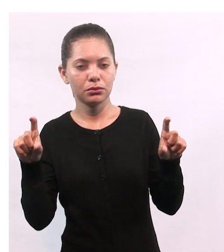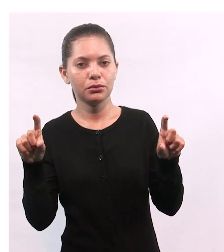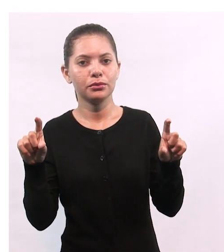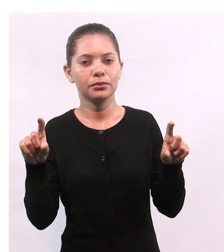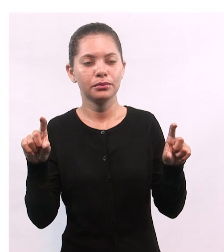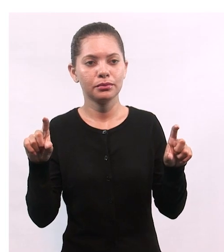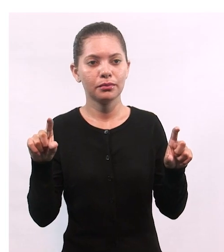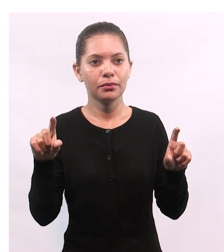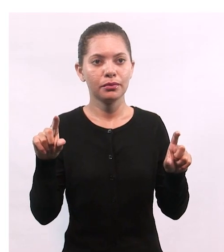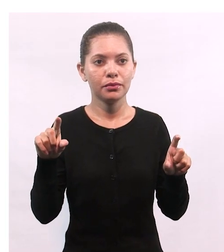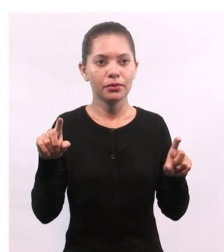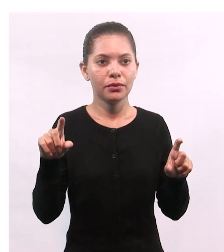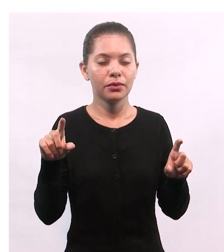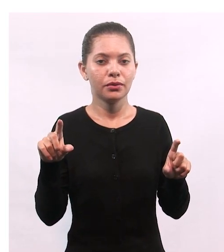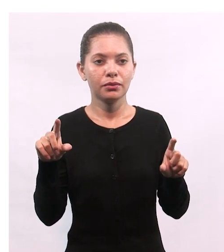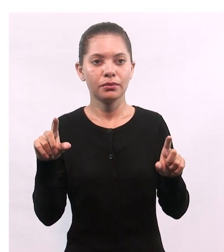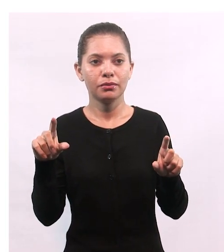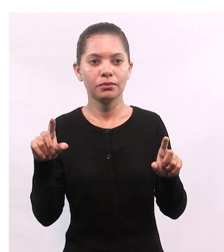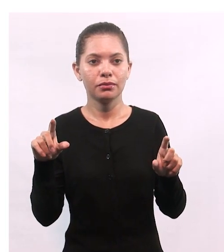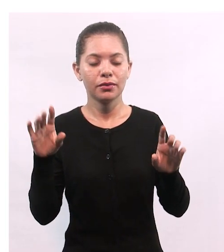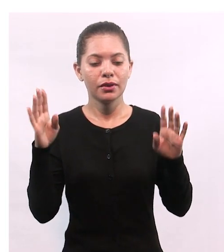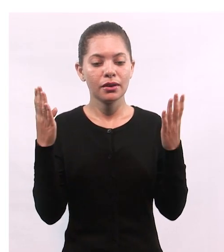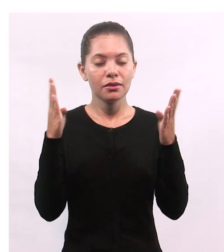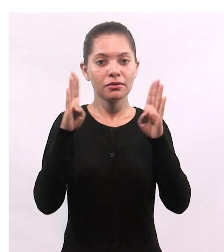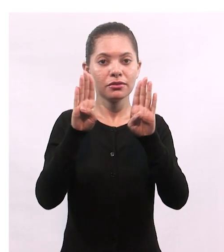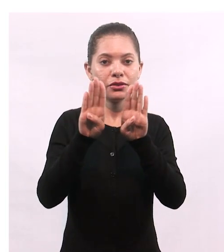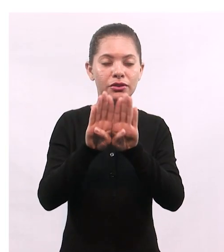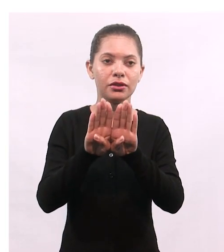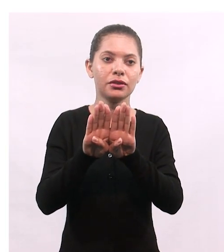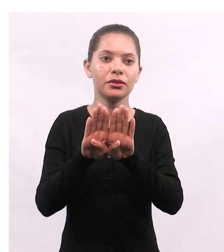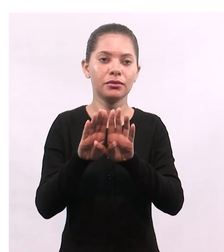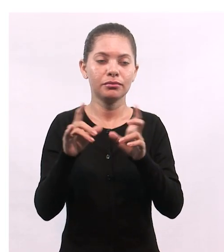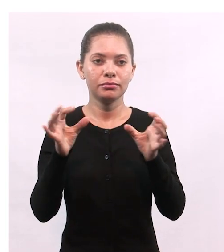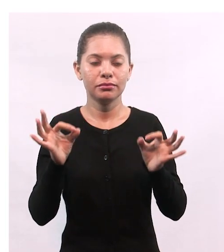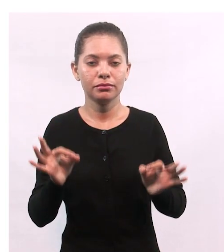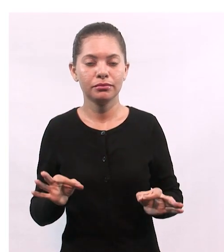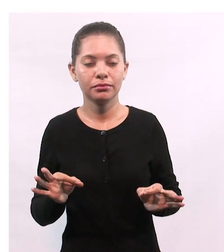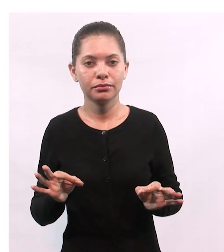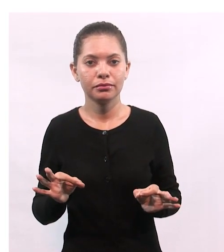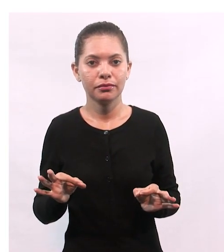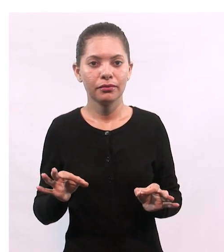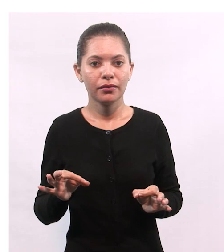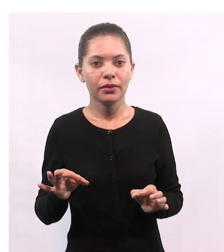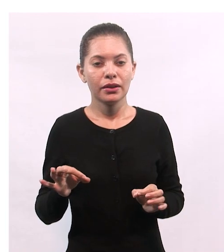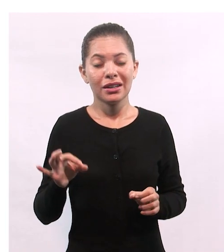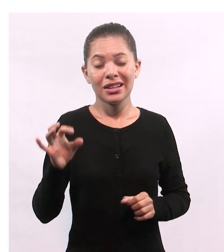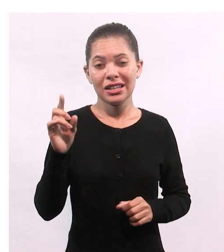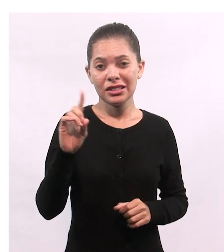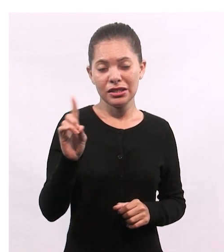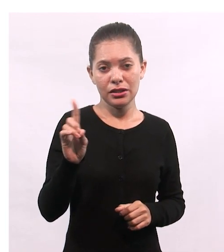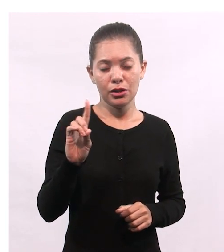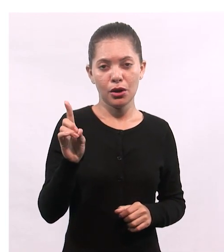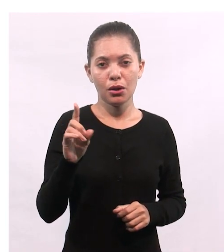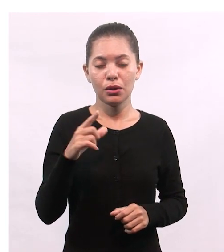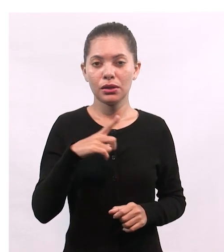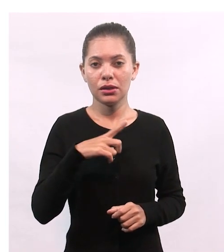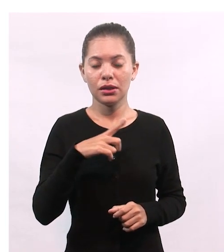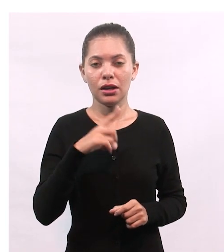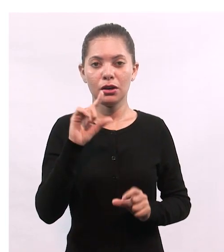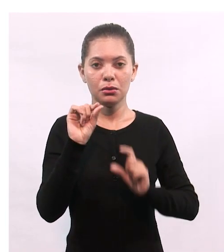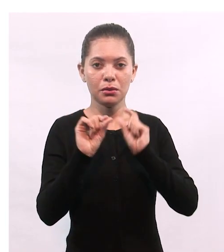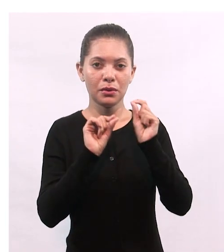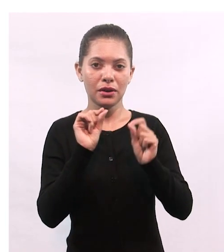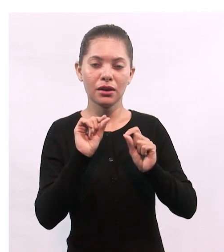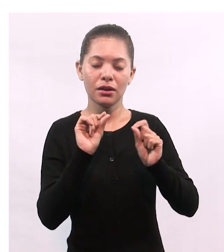retos. Uma figura fechada. Certo? Já as não poligonais, eu tenho pelo